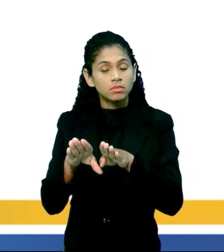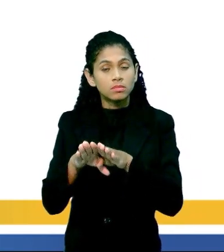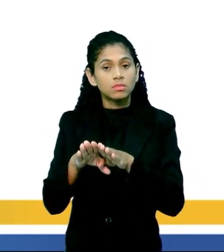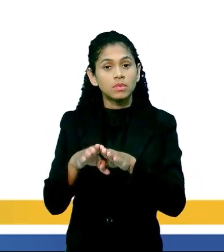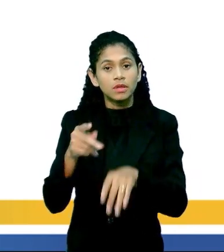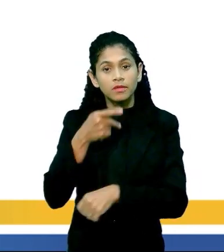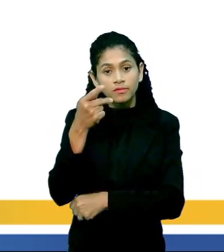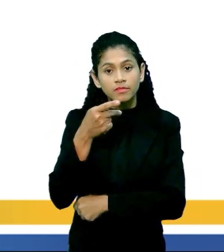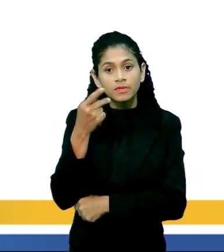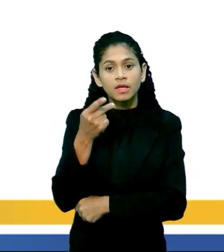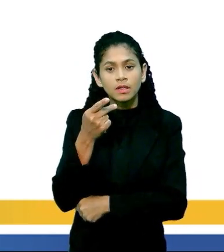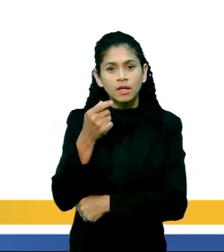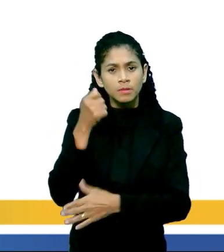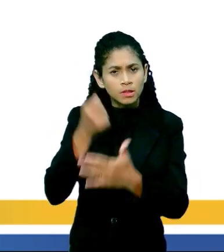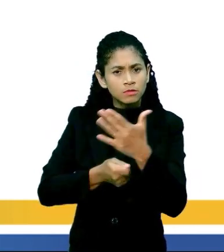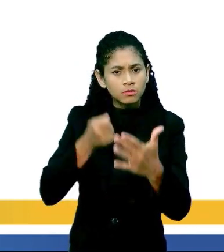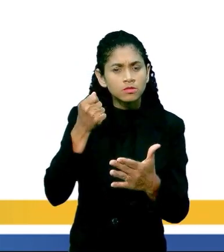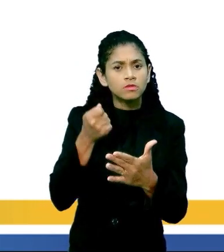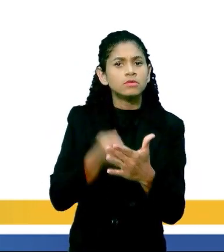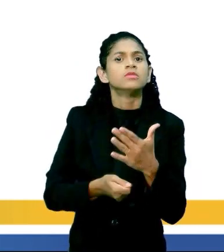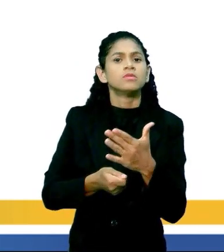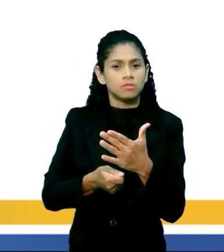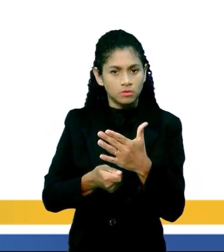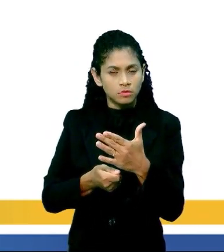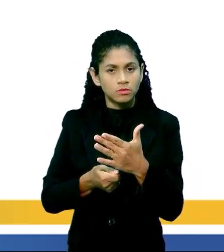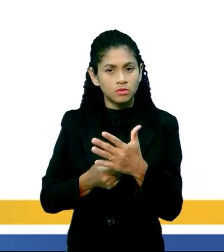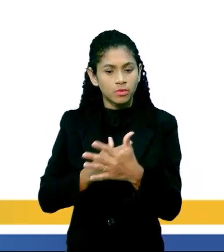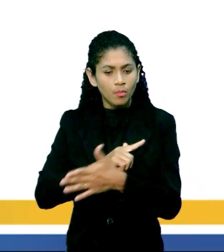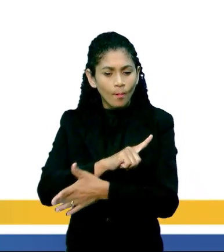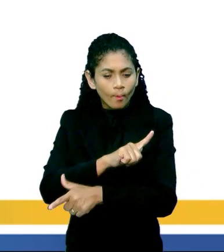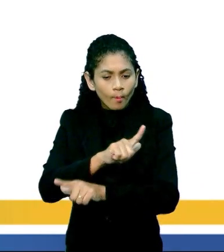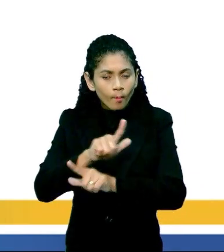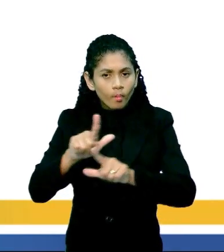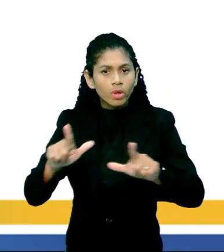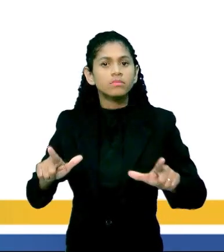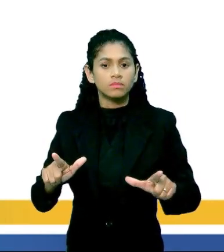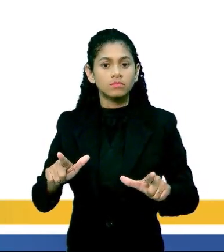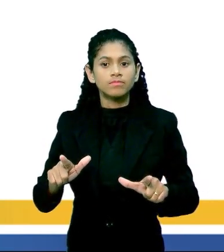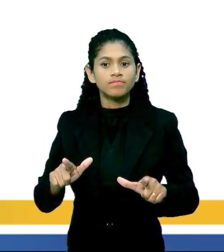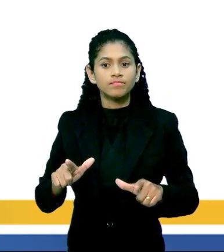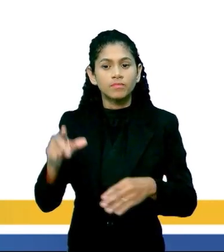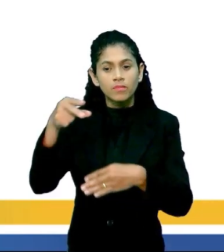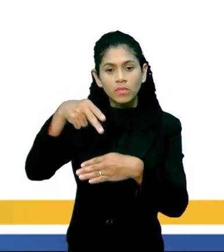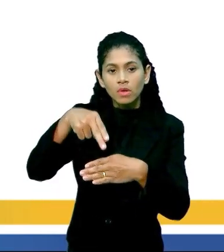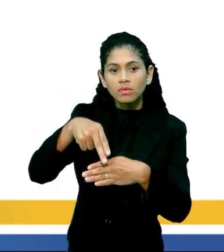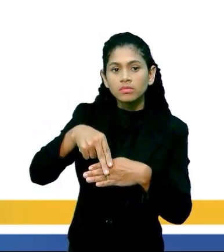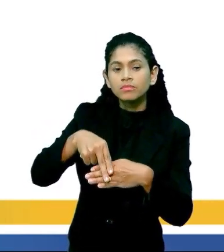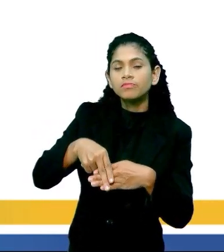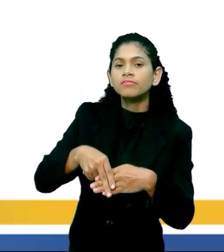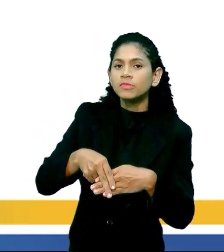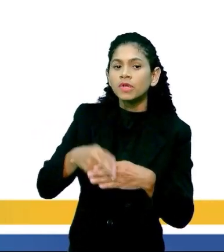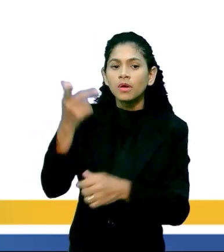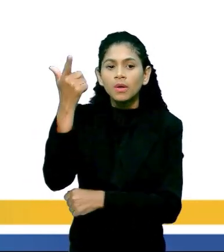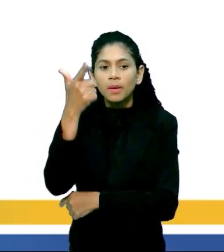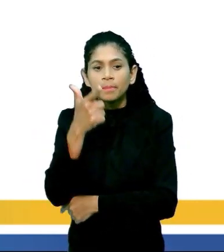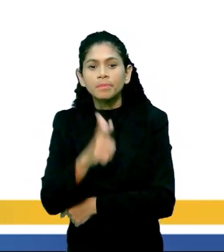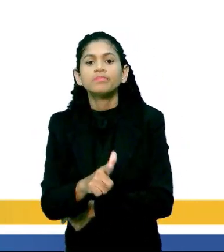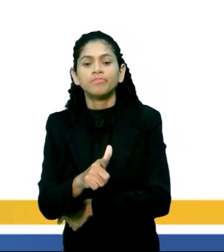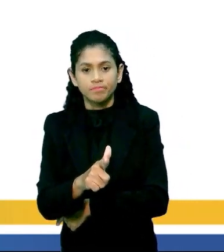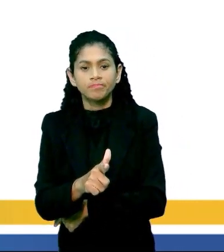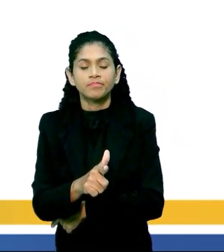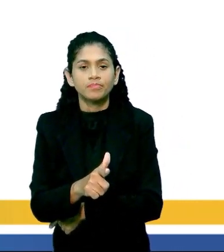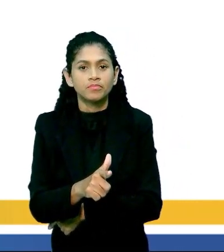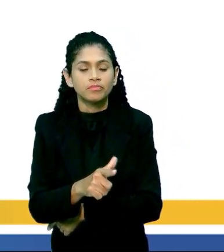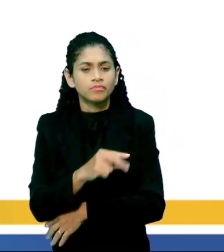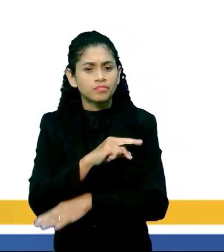comportamentos sanitários. O cordel e o repente fazem, muitas vezes, de um candidato o ganhador da banca